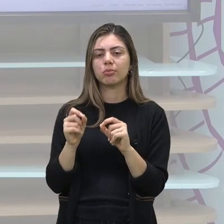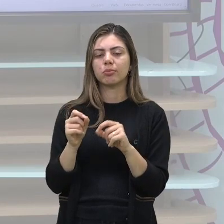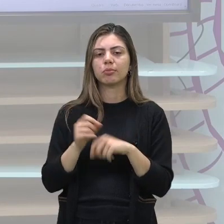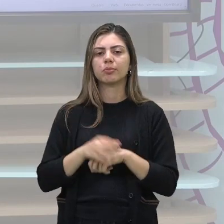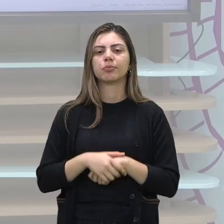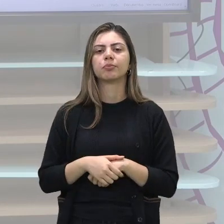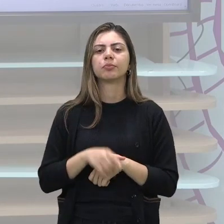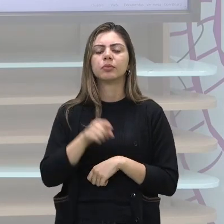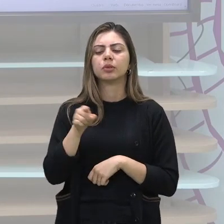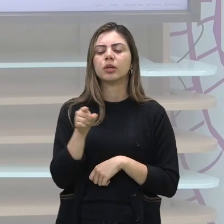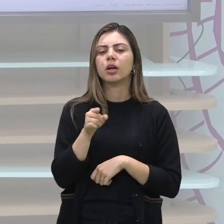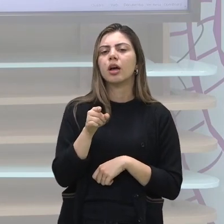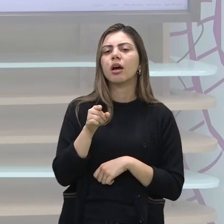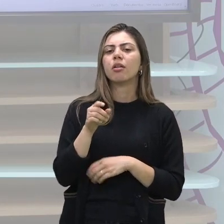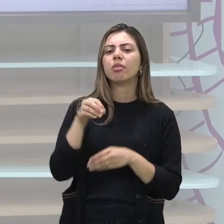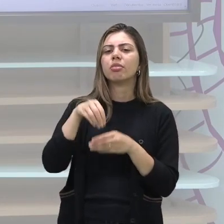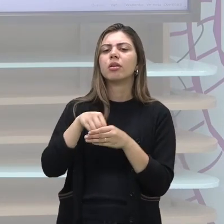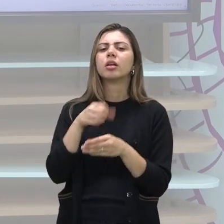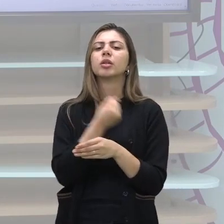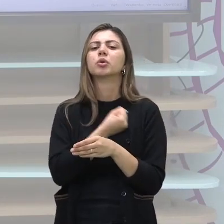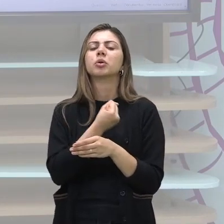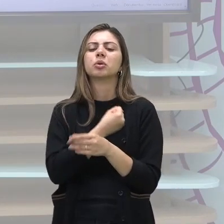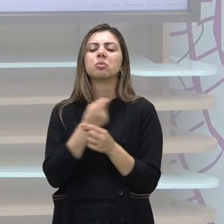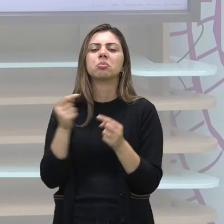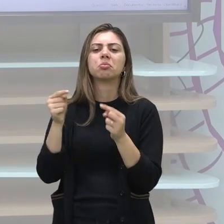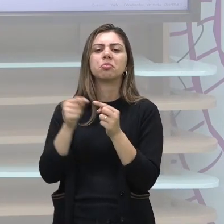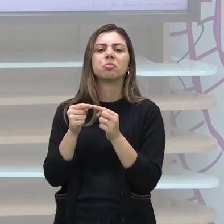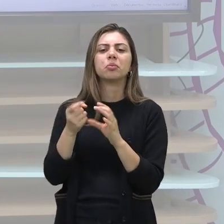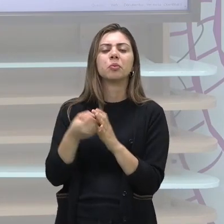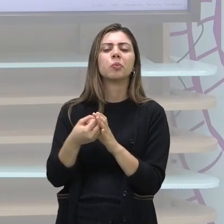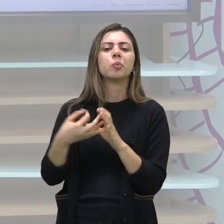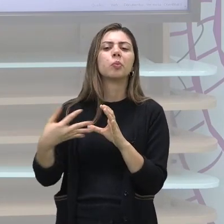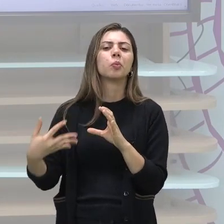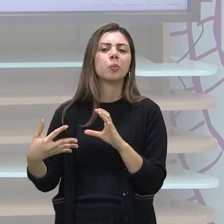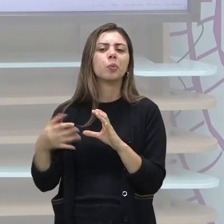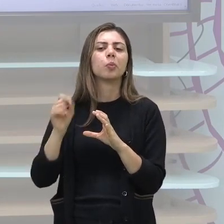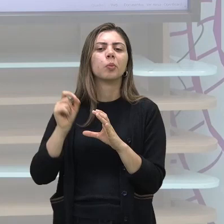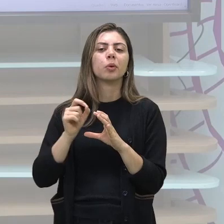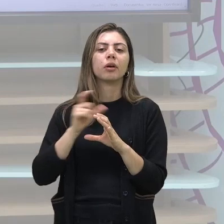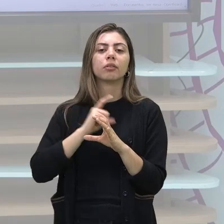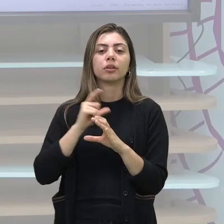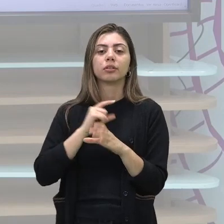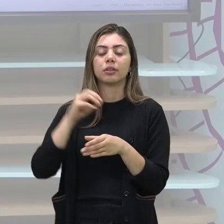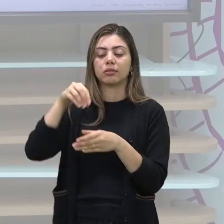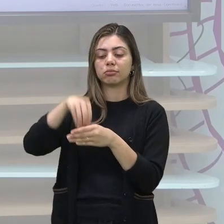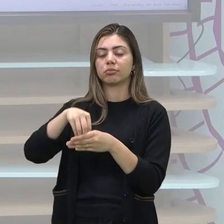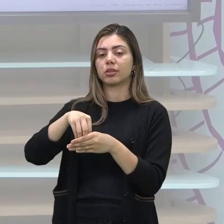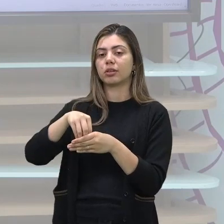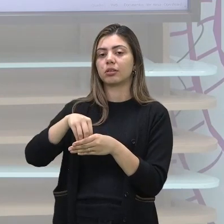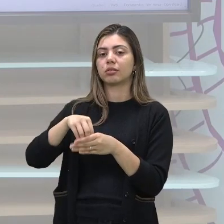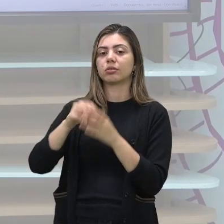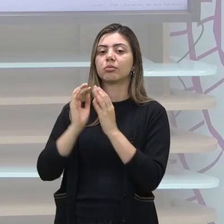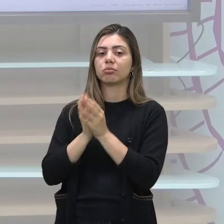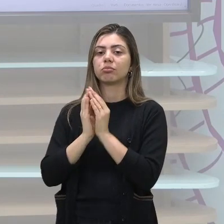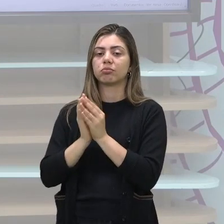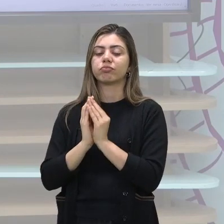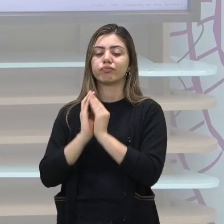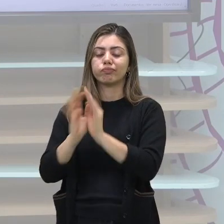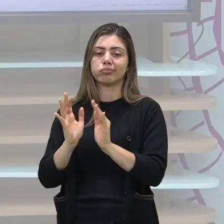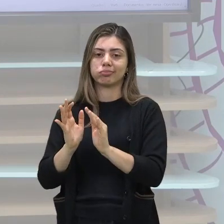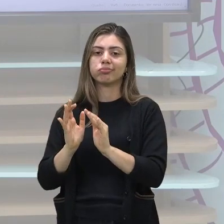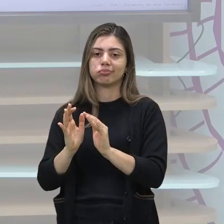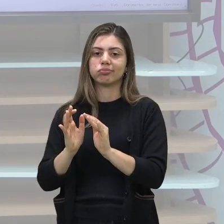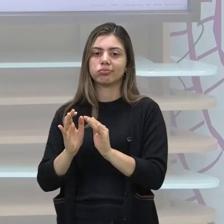desses elementos que estão nesse conjunto? Esse conjunto é formado pelos elementos, tá? Que são os,